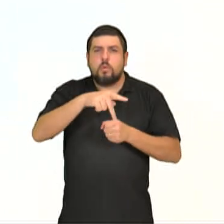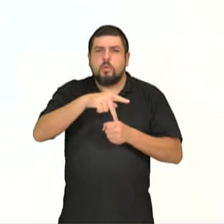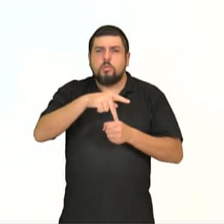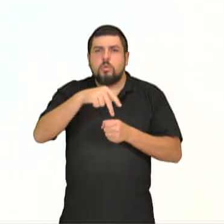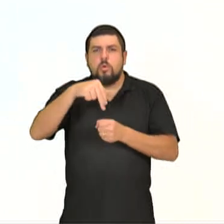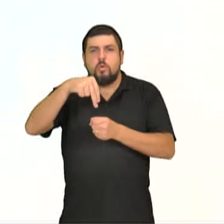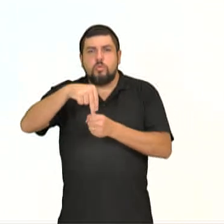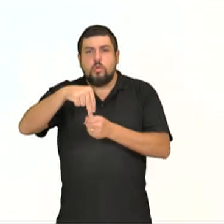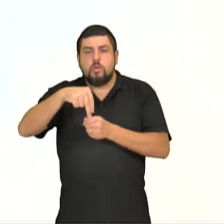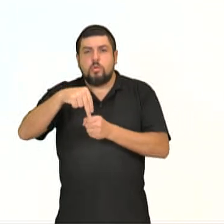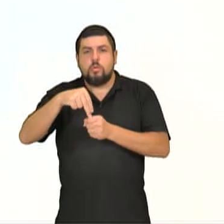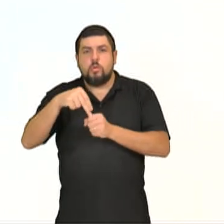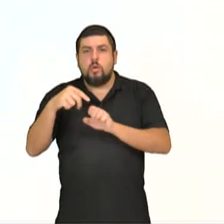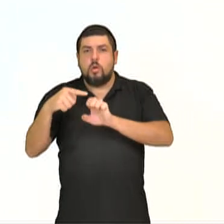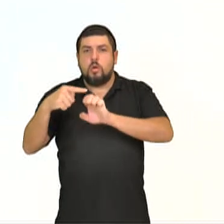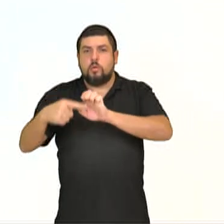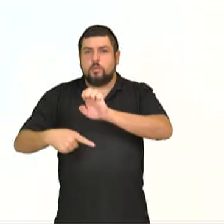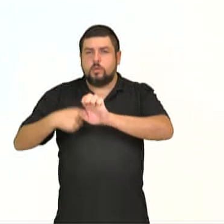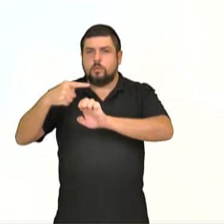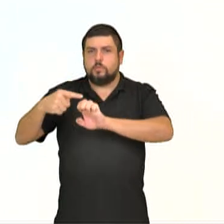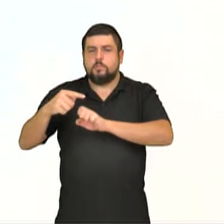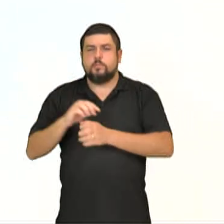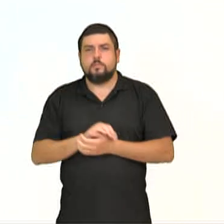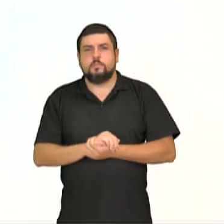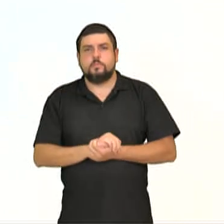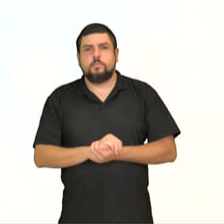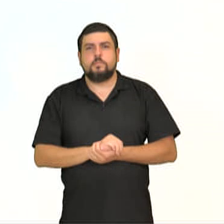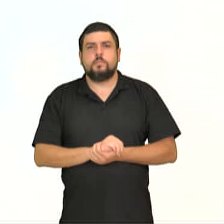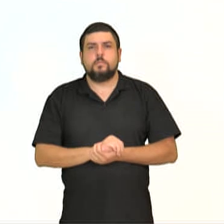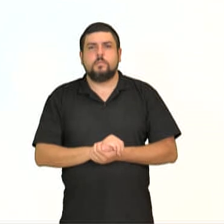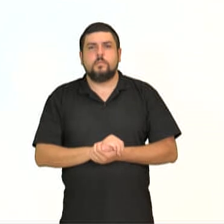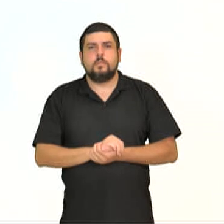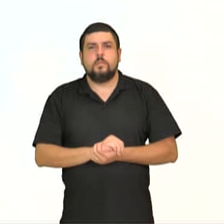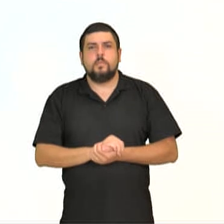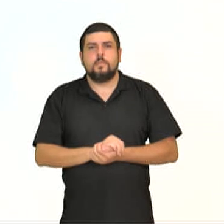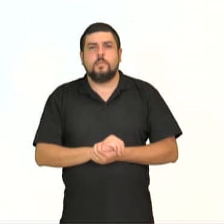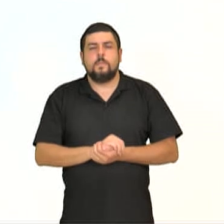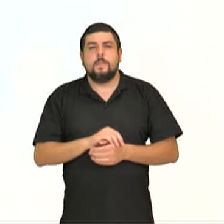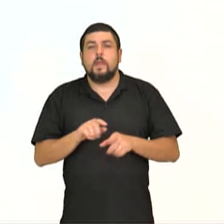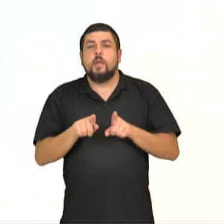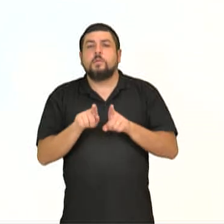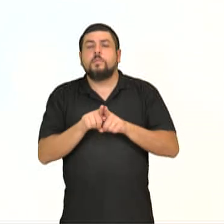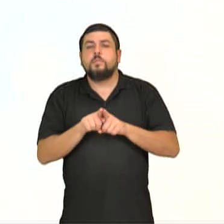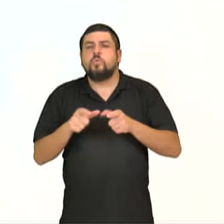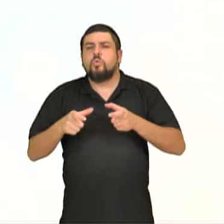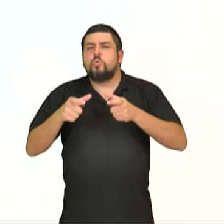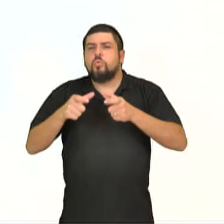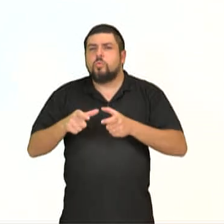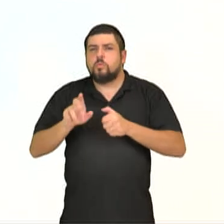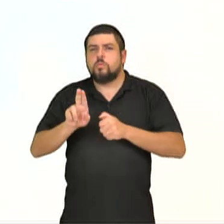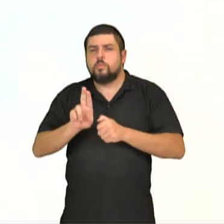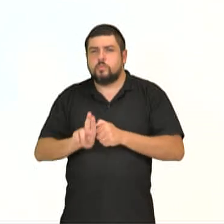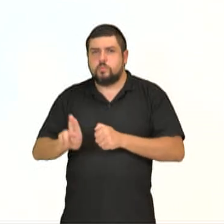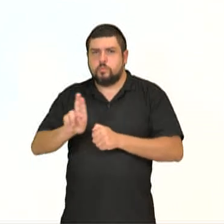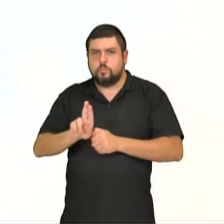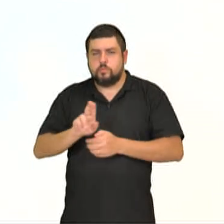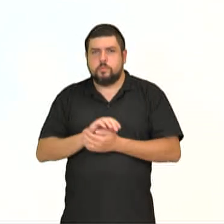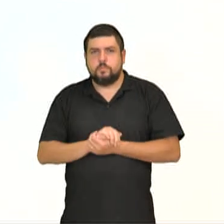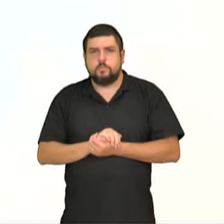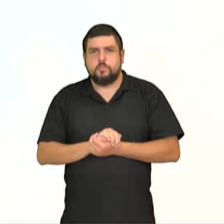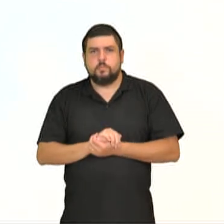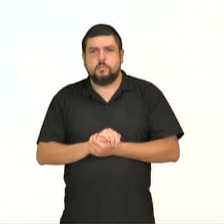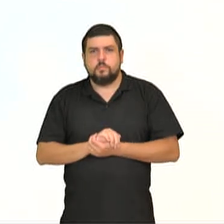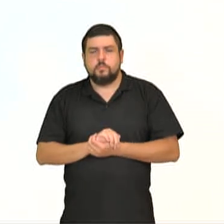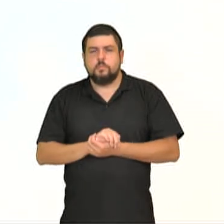tá? São as partículas estáveis. É, apresentar os processos de eletrização. Então, a gente viu